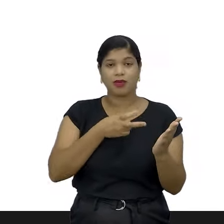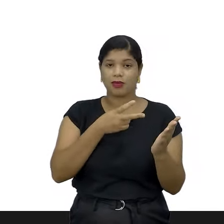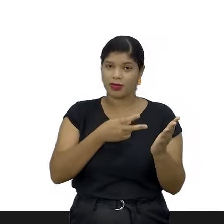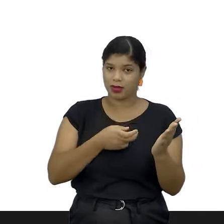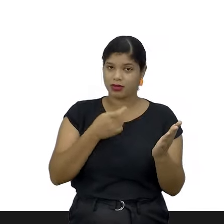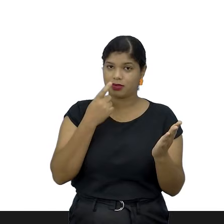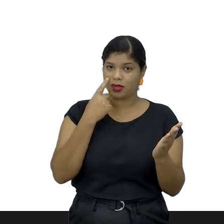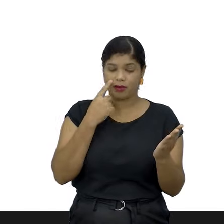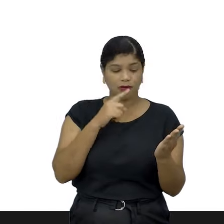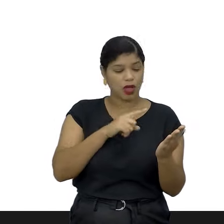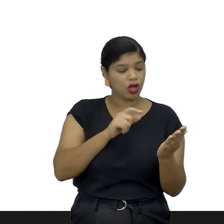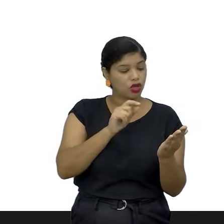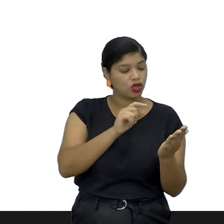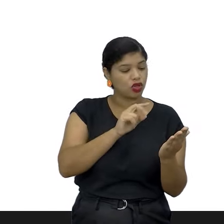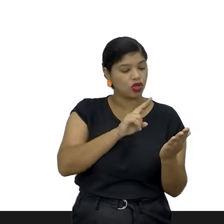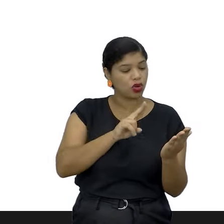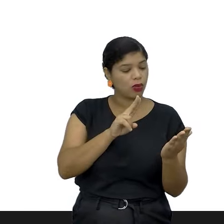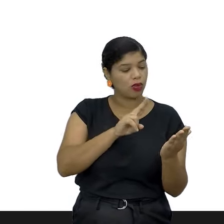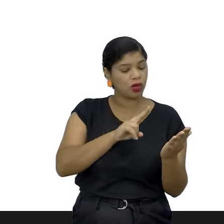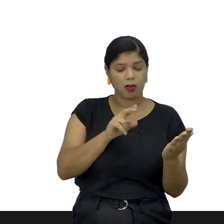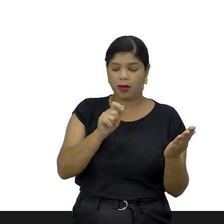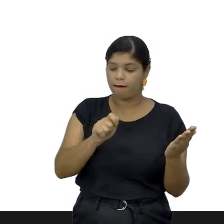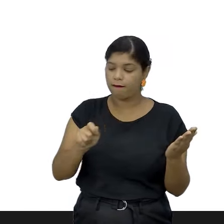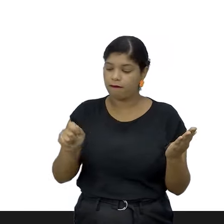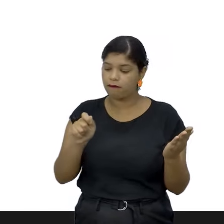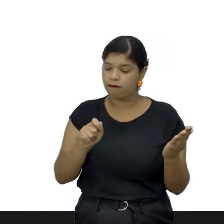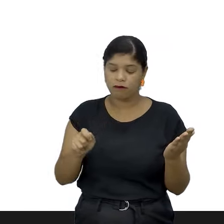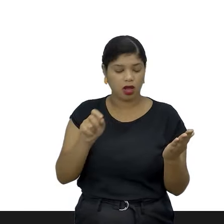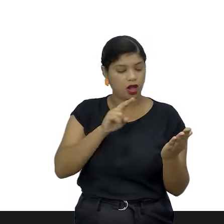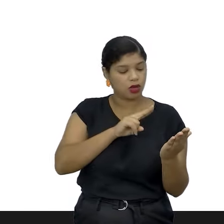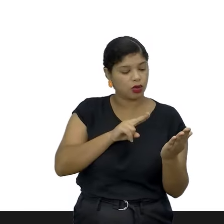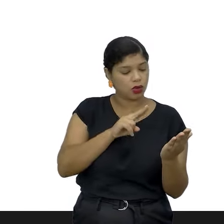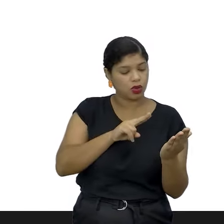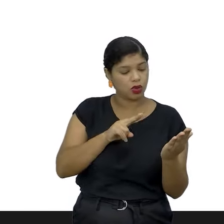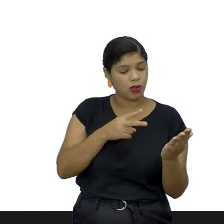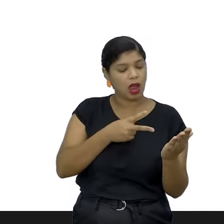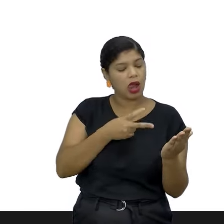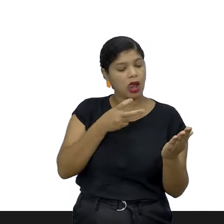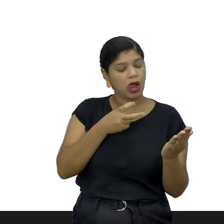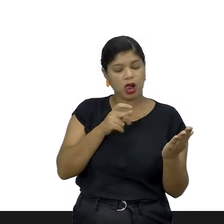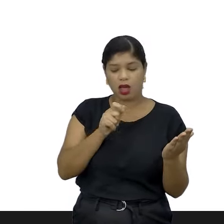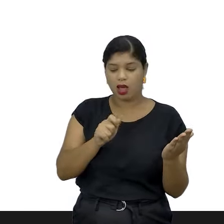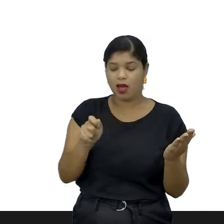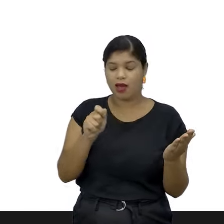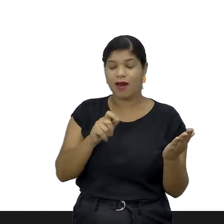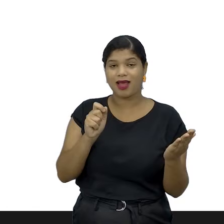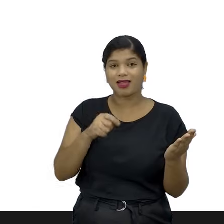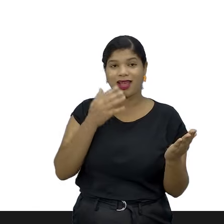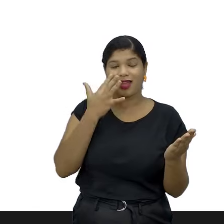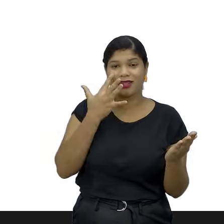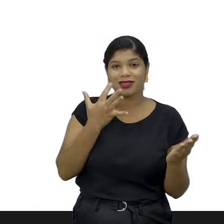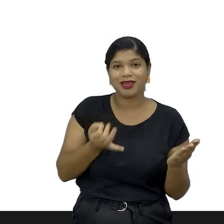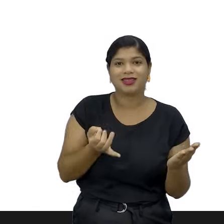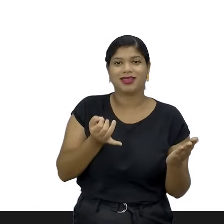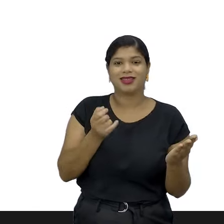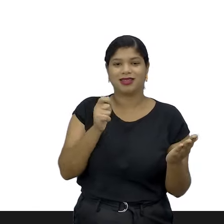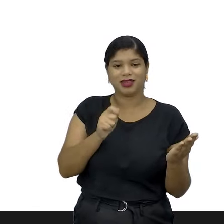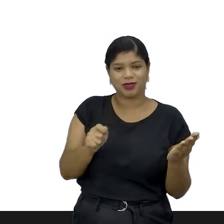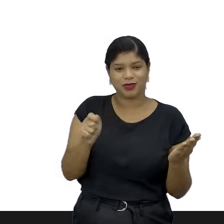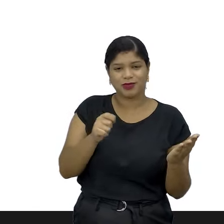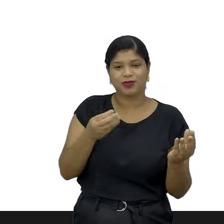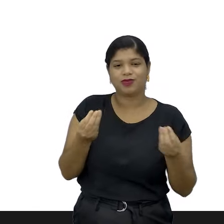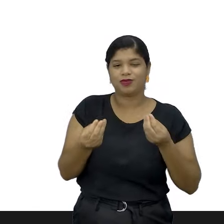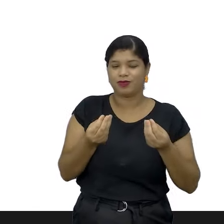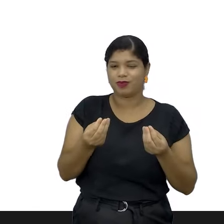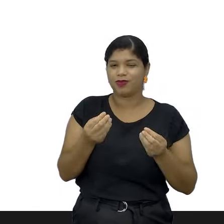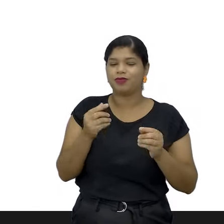e copiá-los, o que também representa uma oportunidade de se atentar para essa escrita, né, como eles estão realizando a